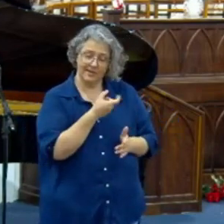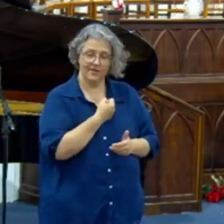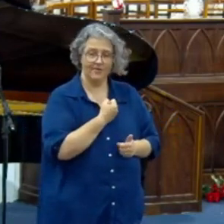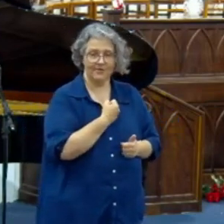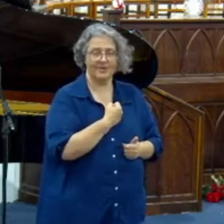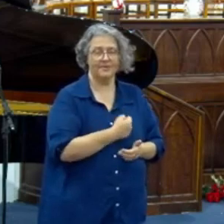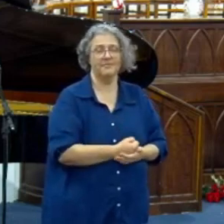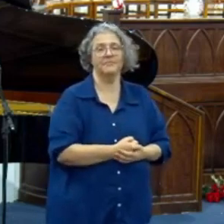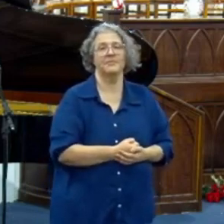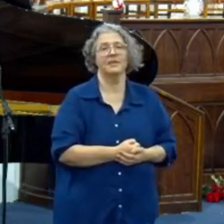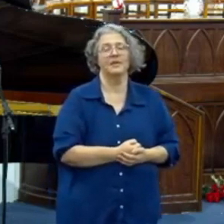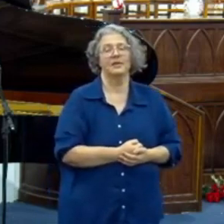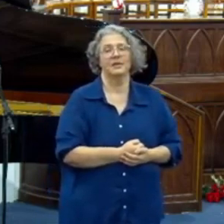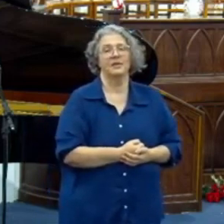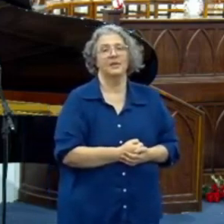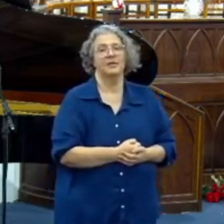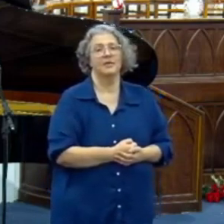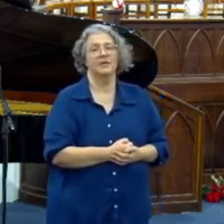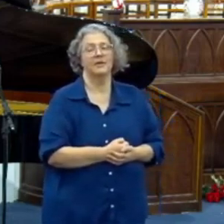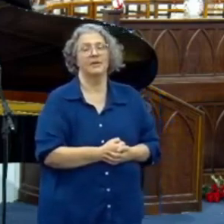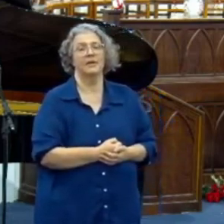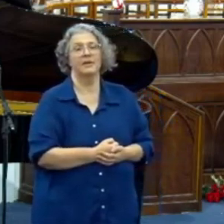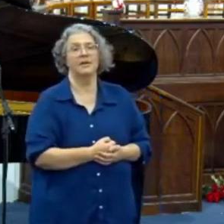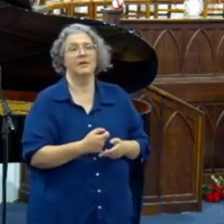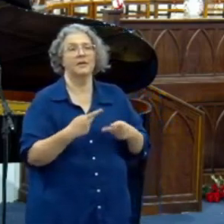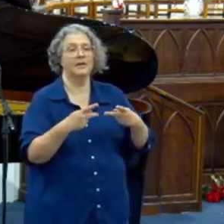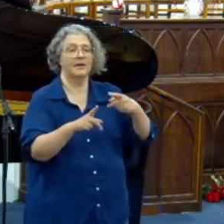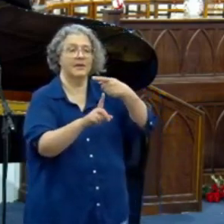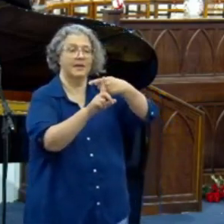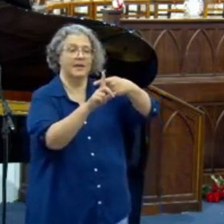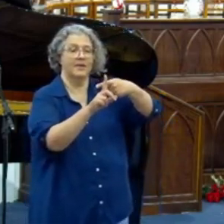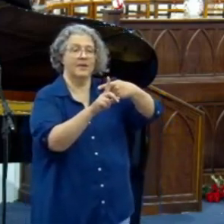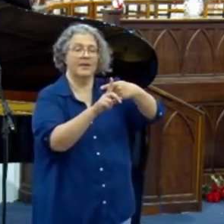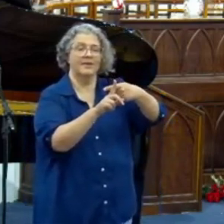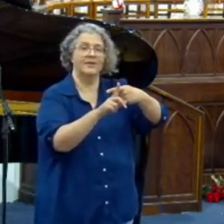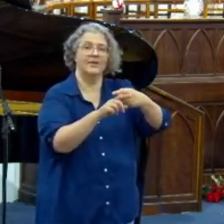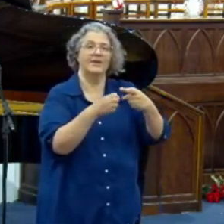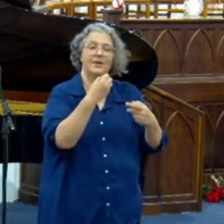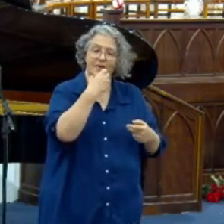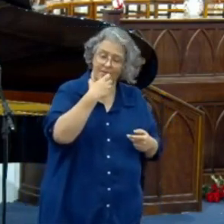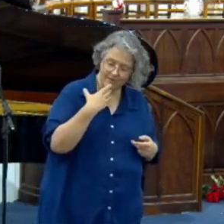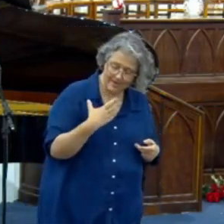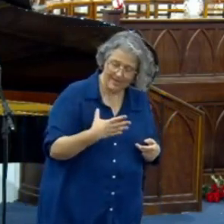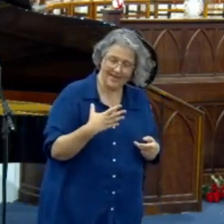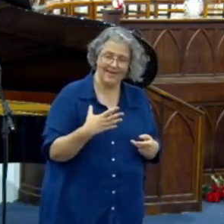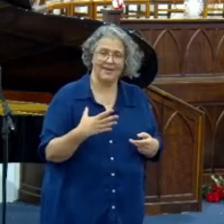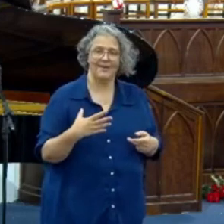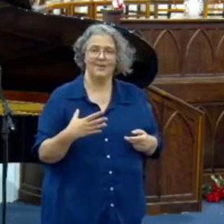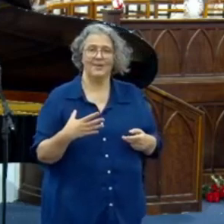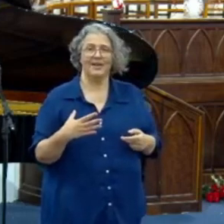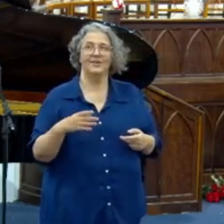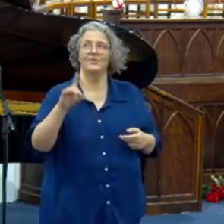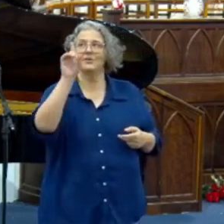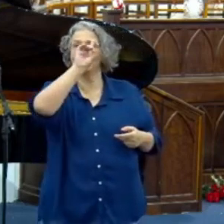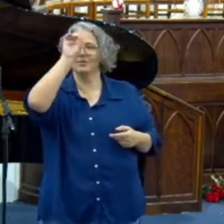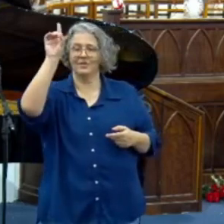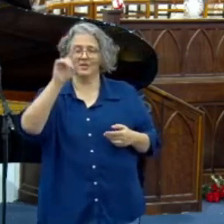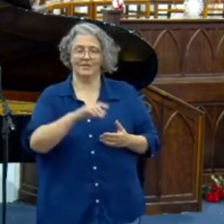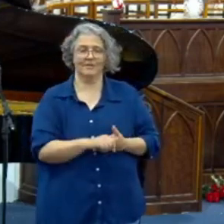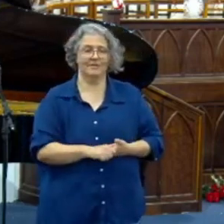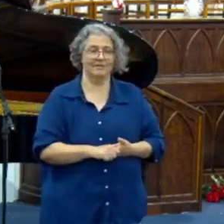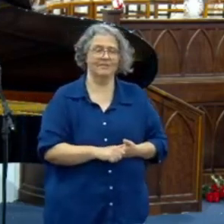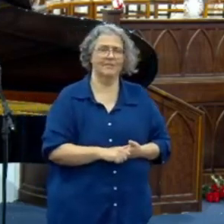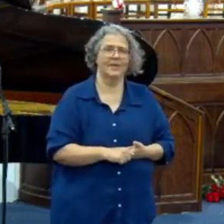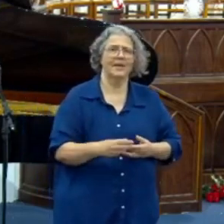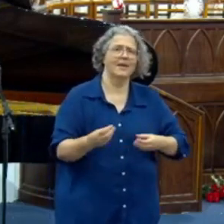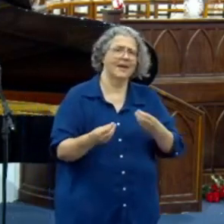Deus, e ele diz assim, a cruz é a medida da bondade de Deus. Quer saber como